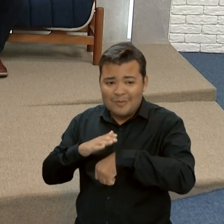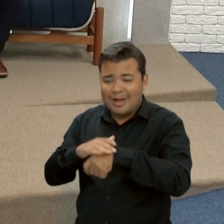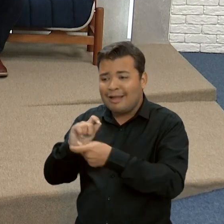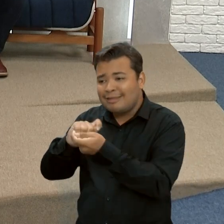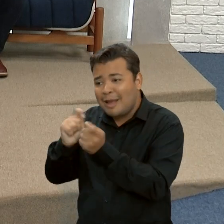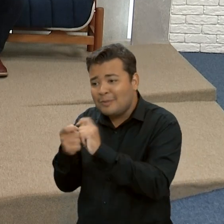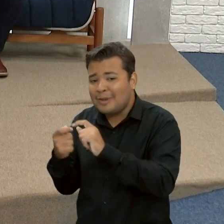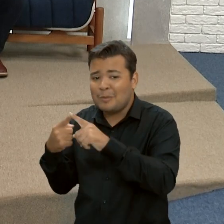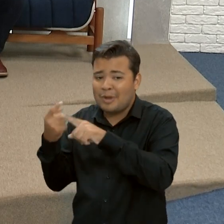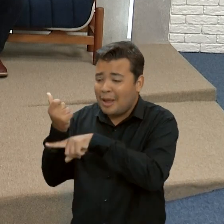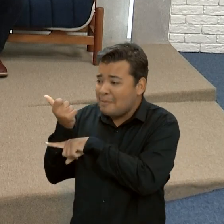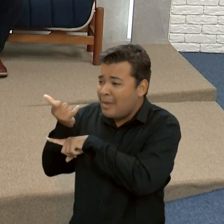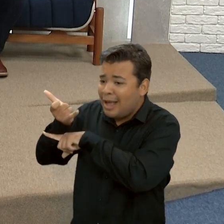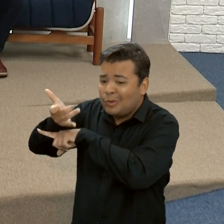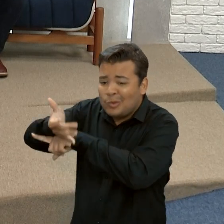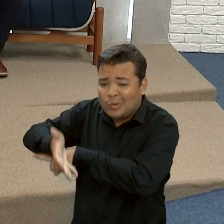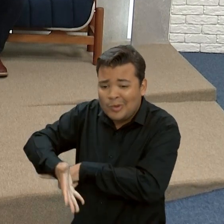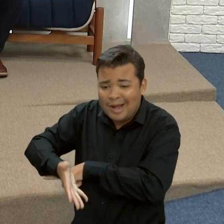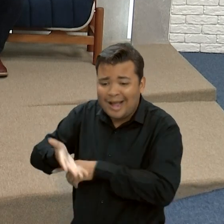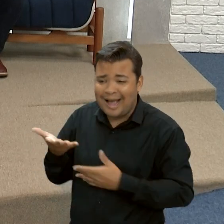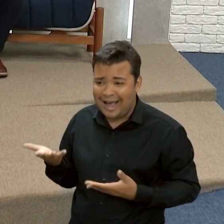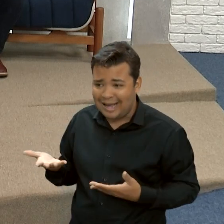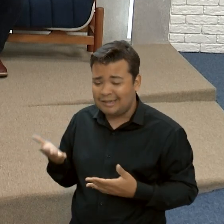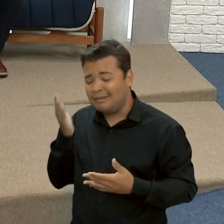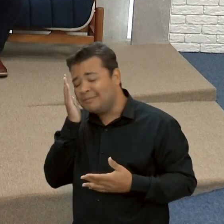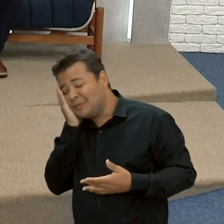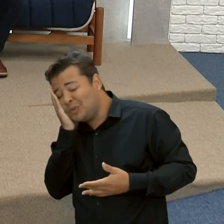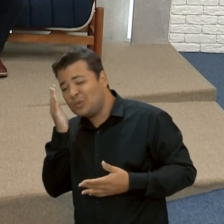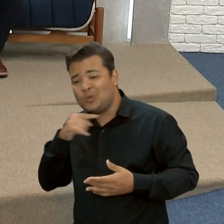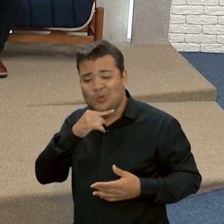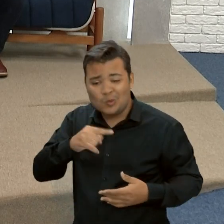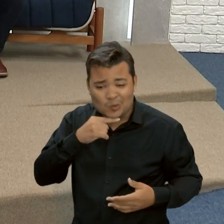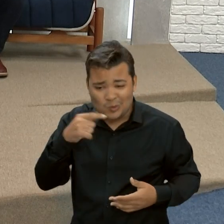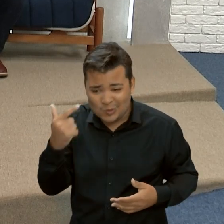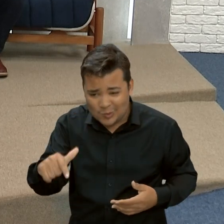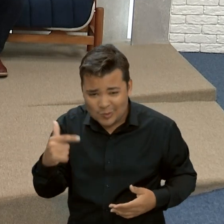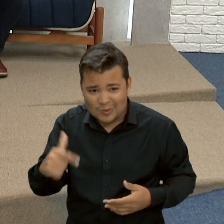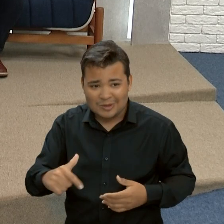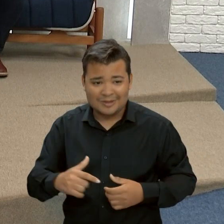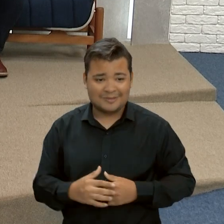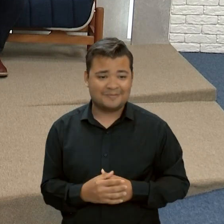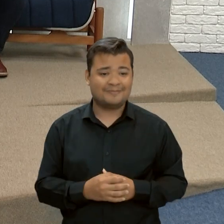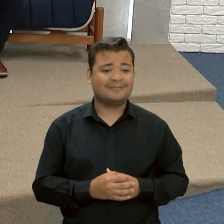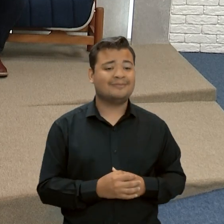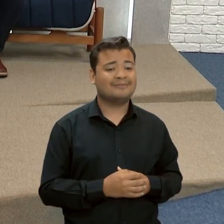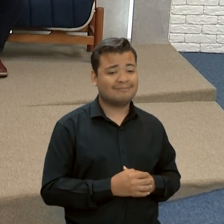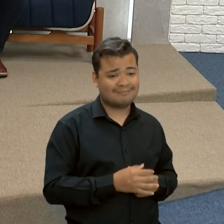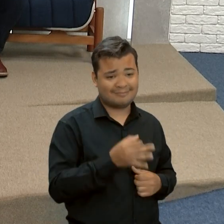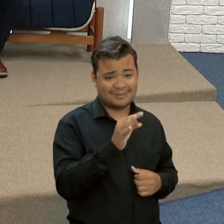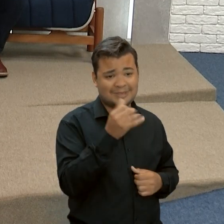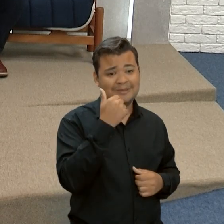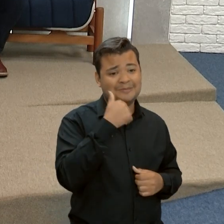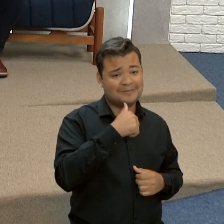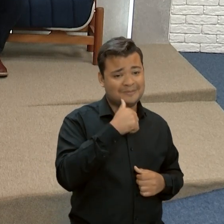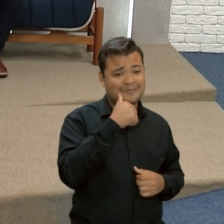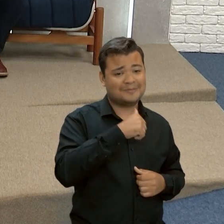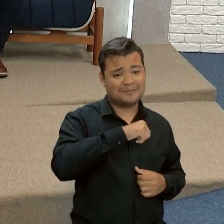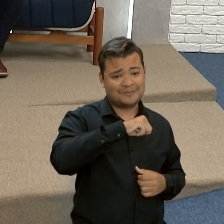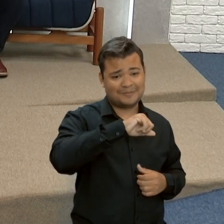madrugada, os sonos da madrugada tá ainda naquela fase de adaptação. Que ele tá penando é minha esposa mais,